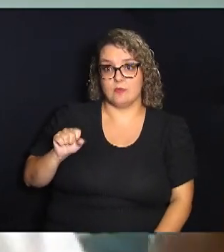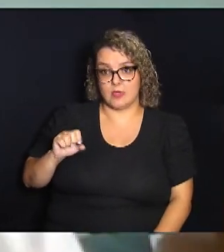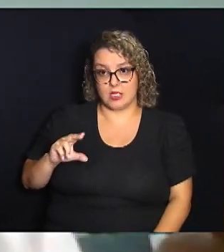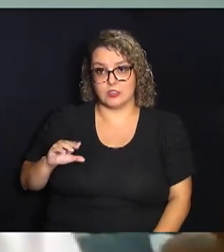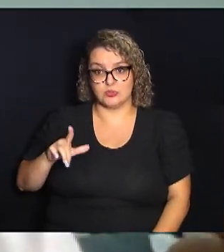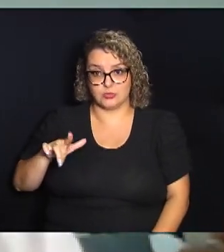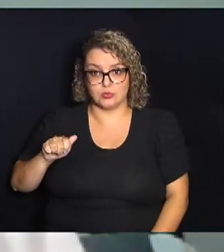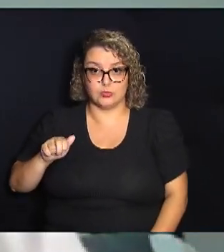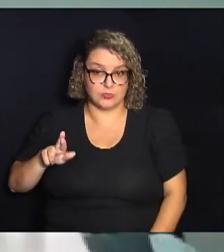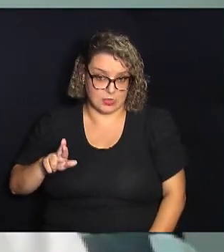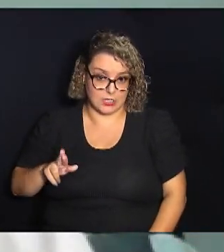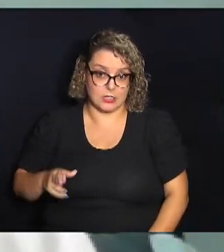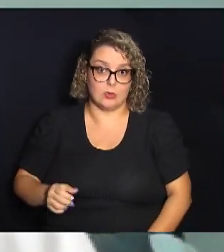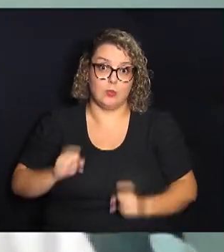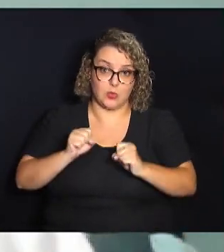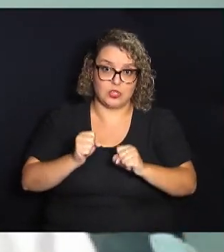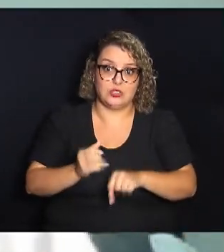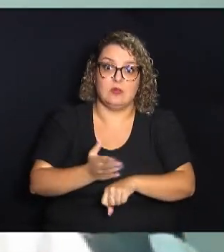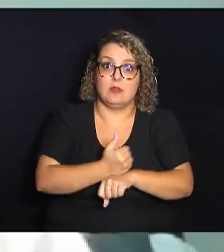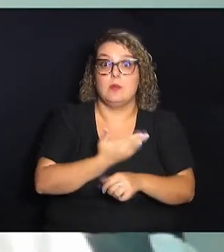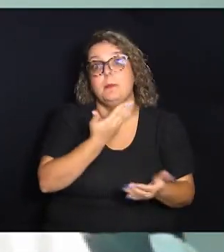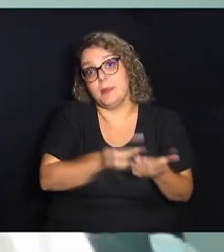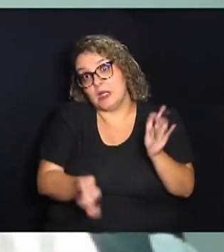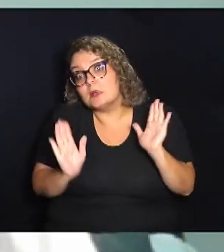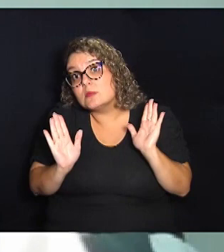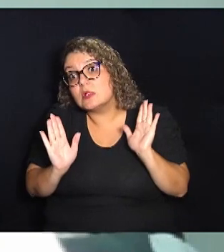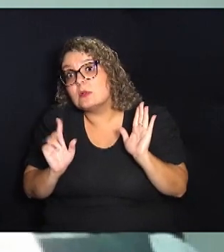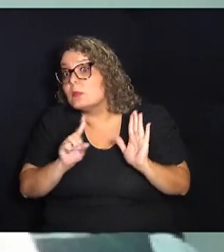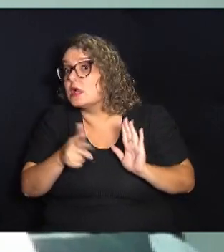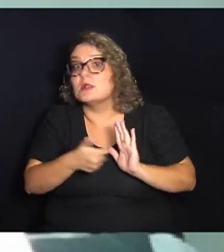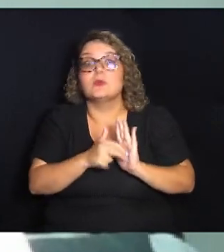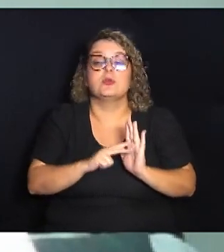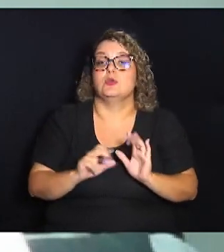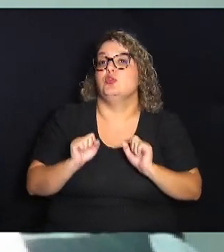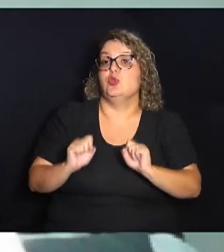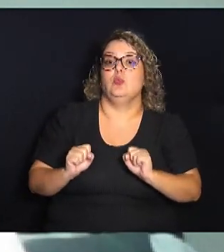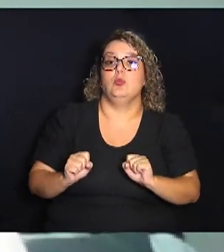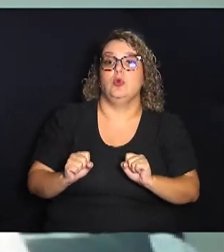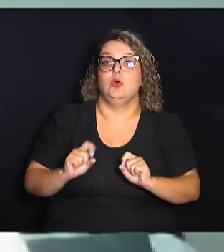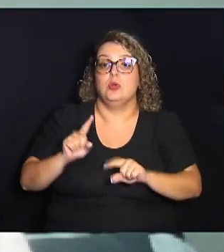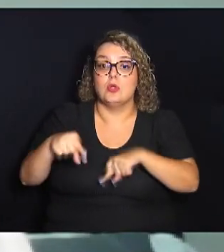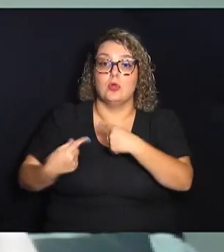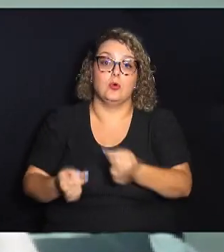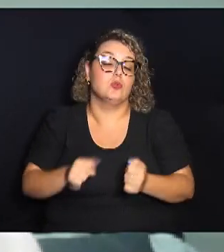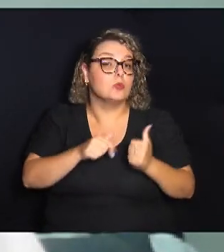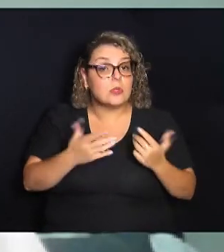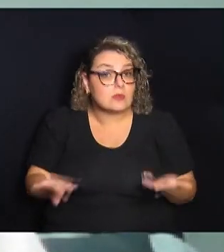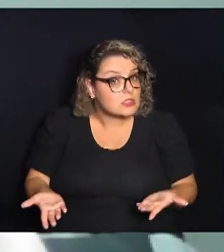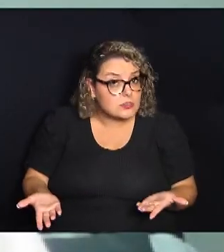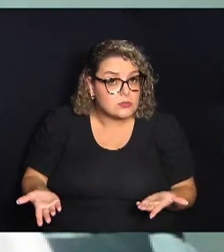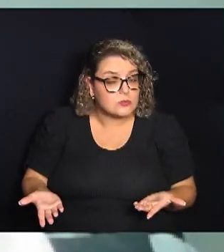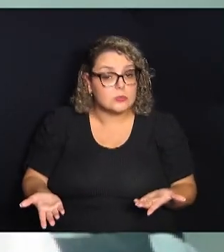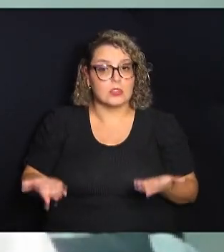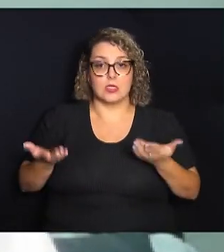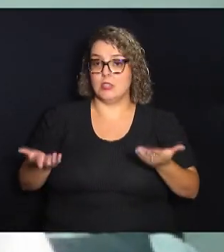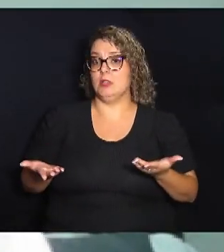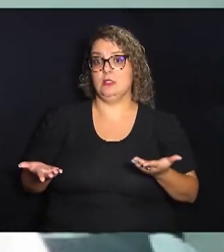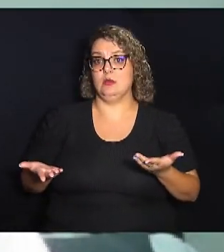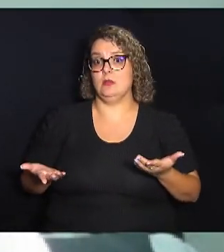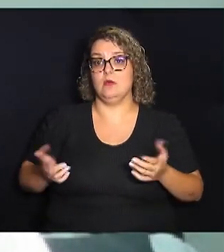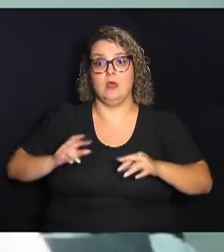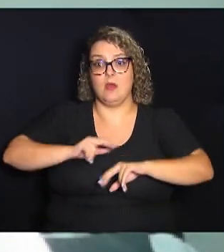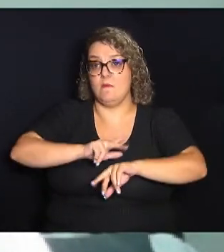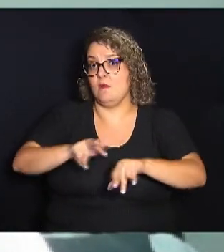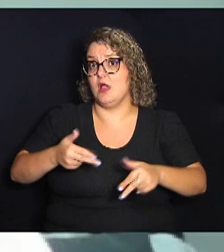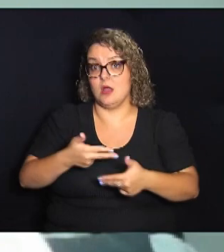feito lá no começo, a gente perdeu, mas isso não quer dizer que a gente não possa ter outros benefícios. Então, muita coisa